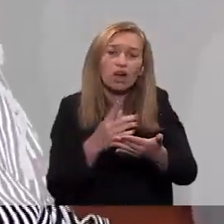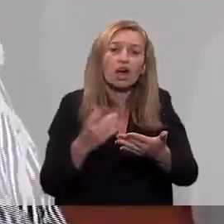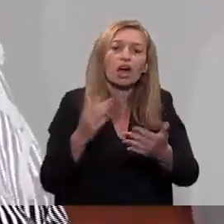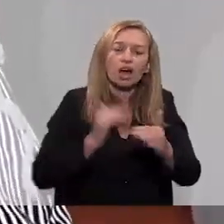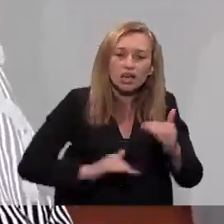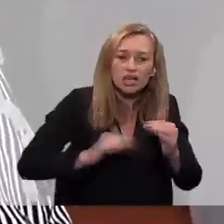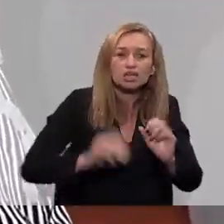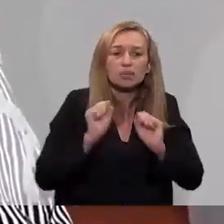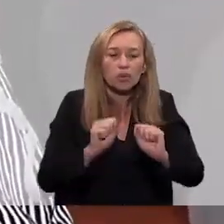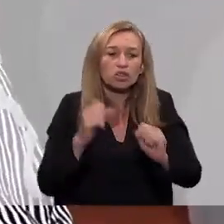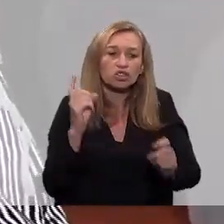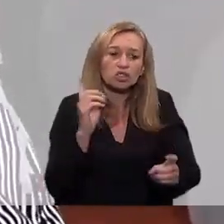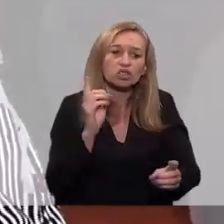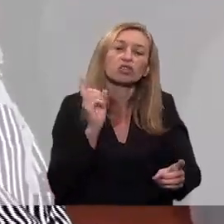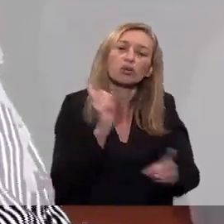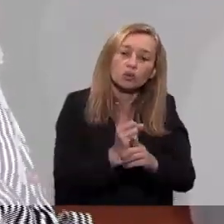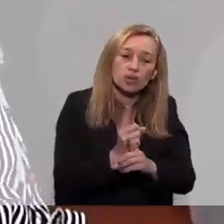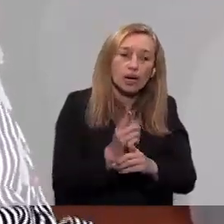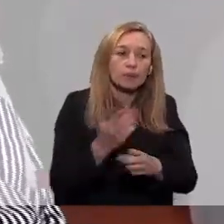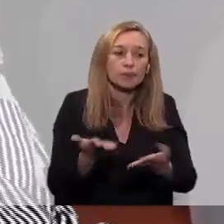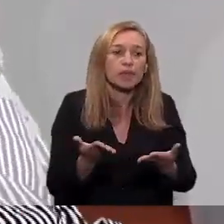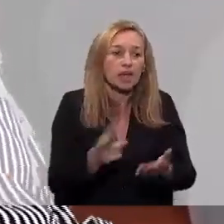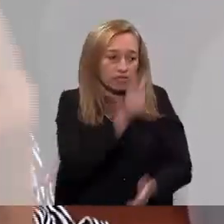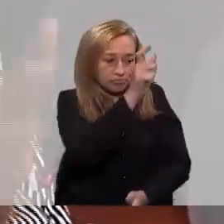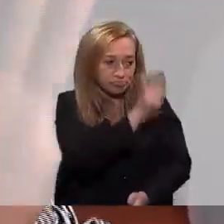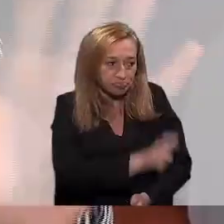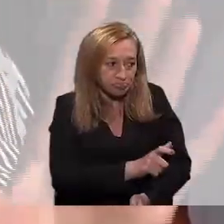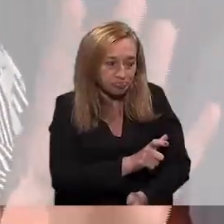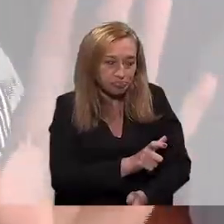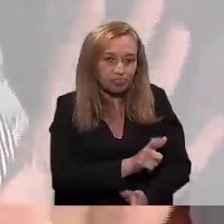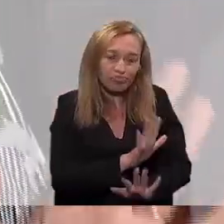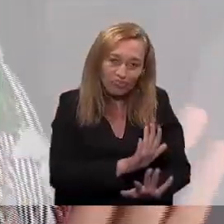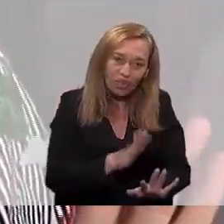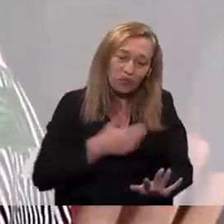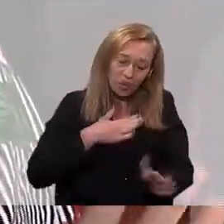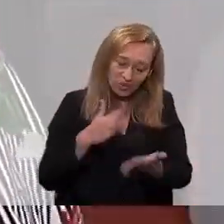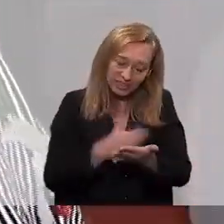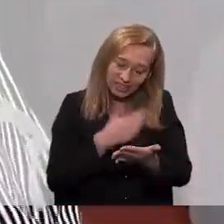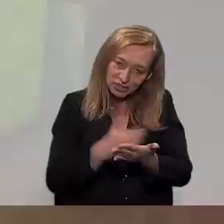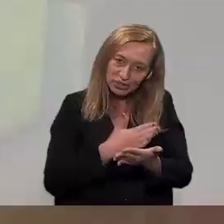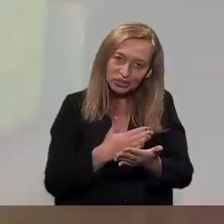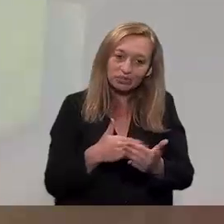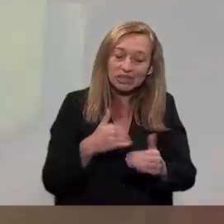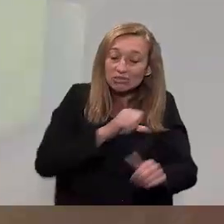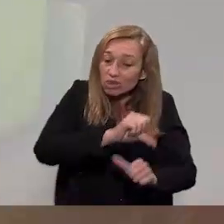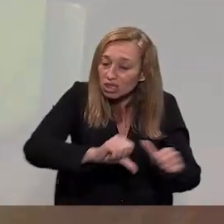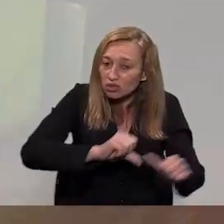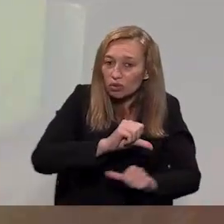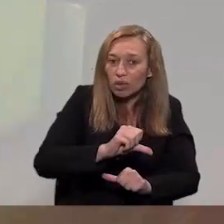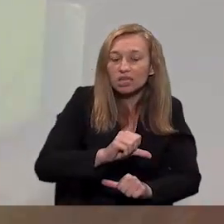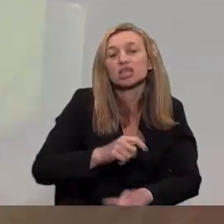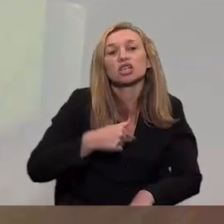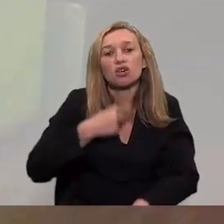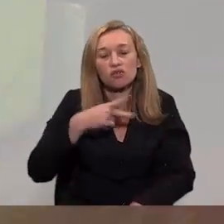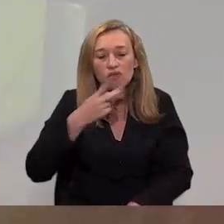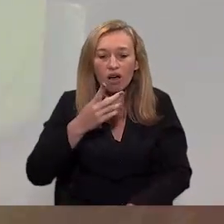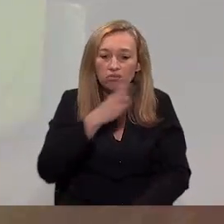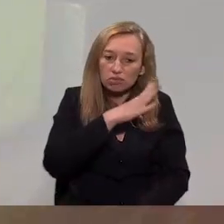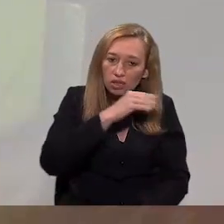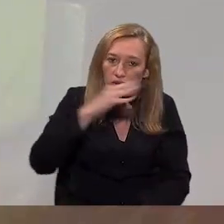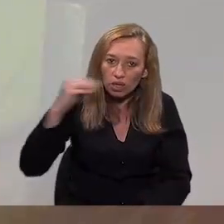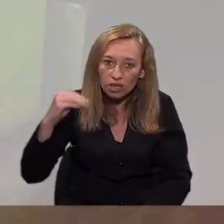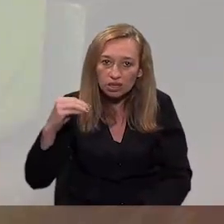pode se identificar. E aí o personagem, não vou dar spoiler do meu livro, tá? Passa por transformações. E eu falo